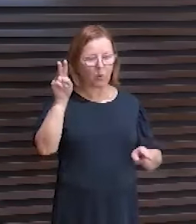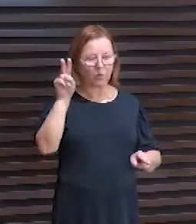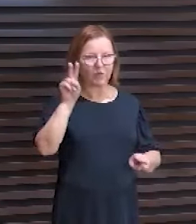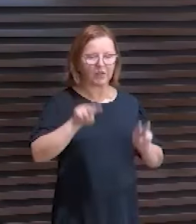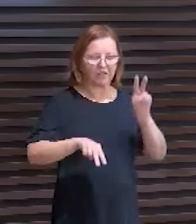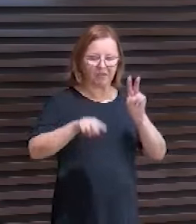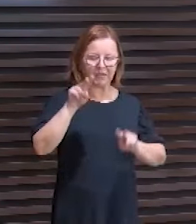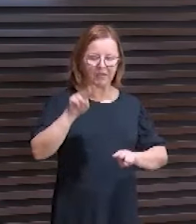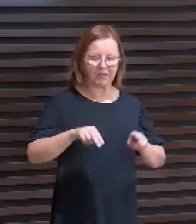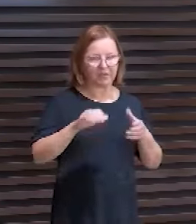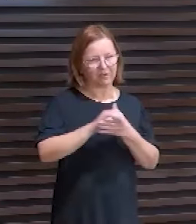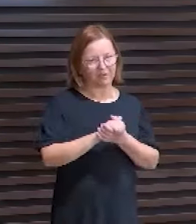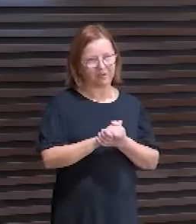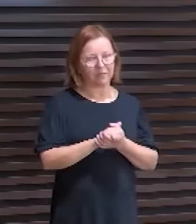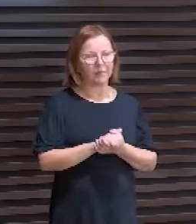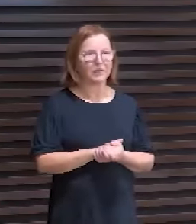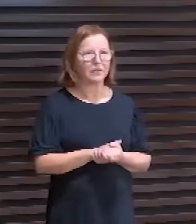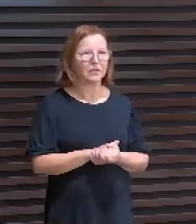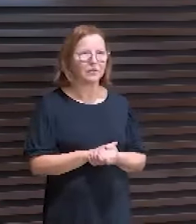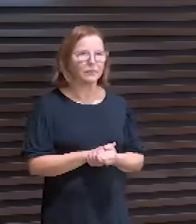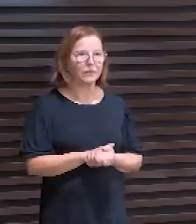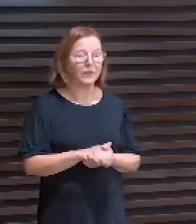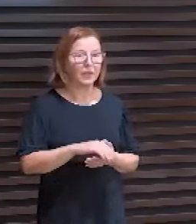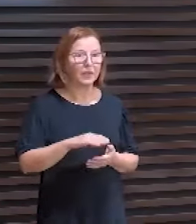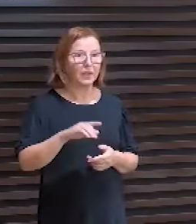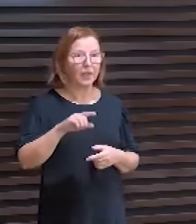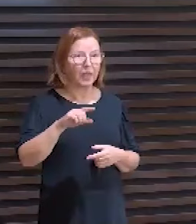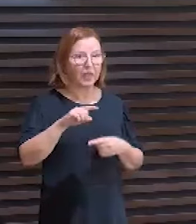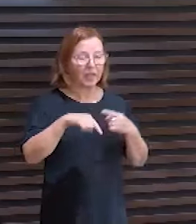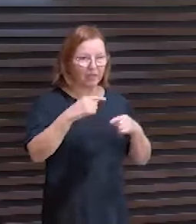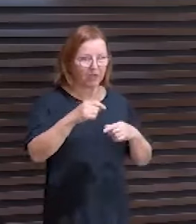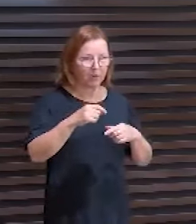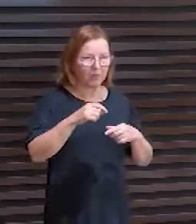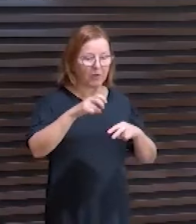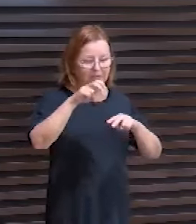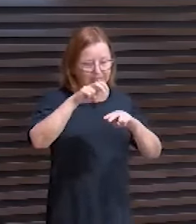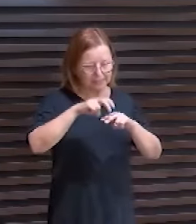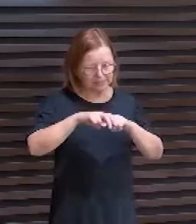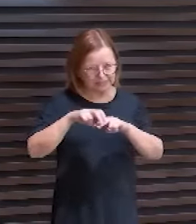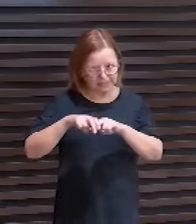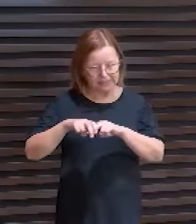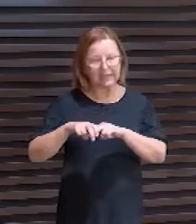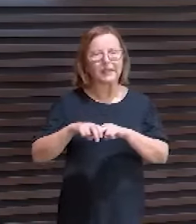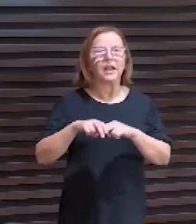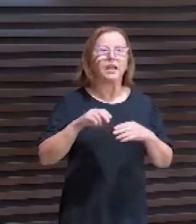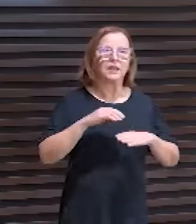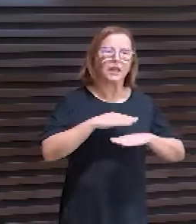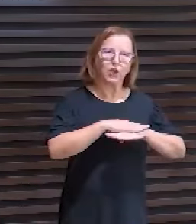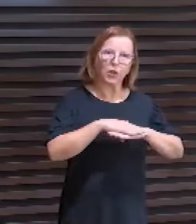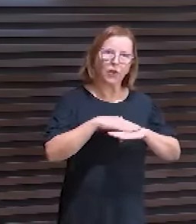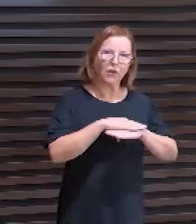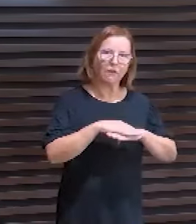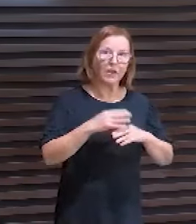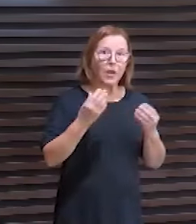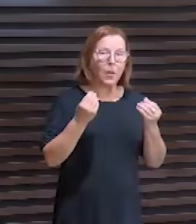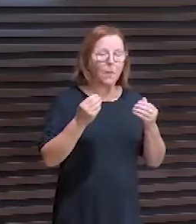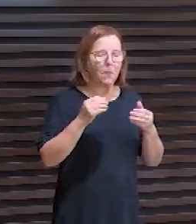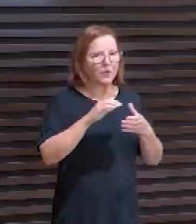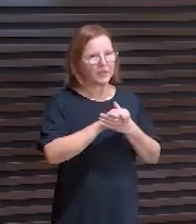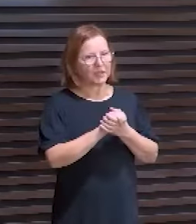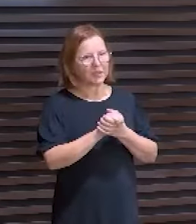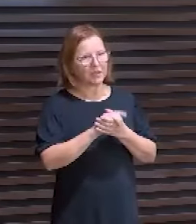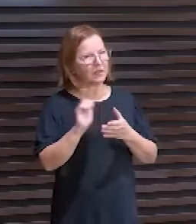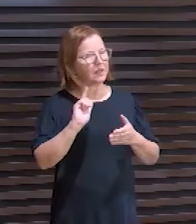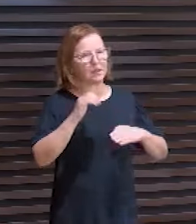sua seu cônjuge e converse tenha coragem de conversar muitos casais não